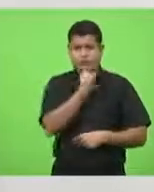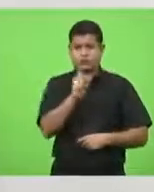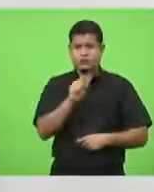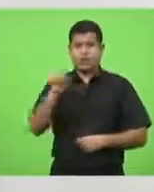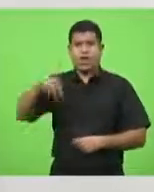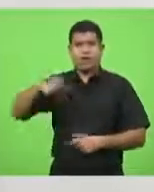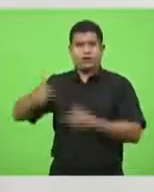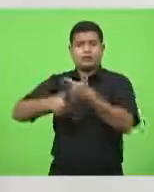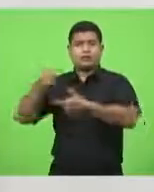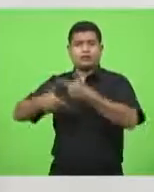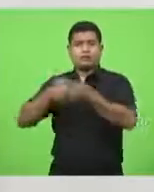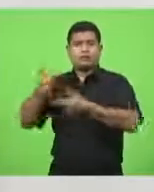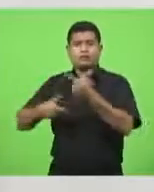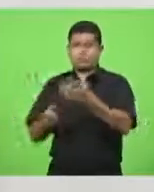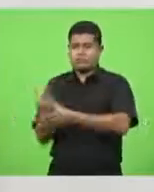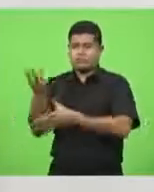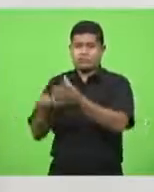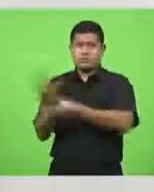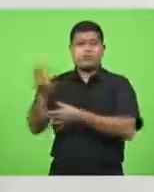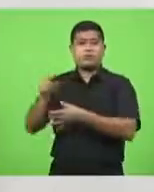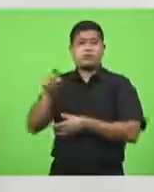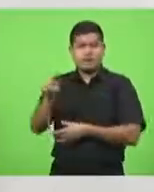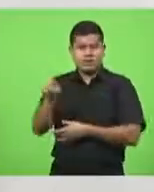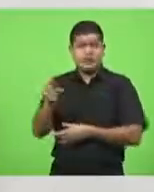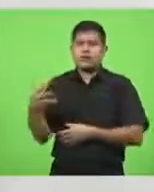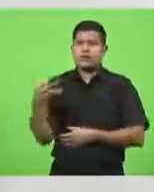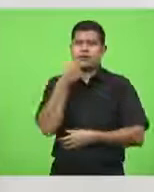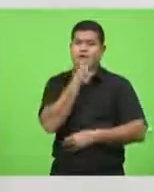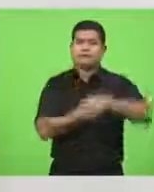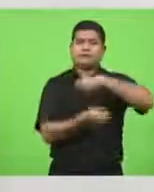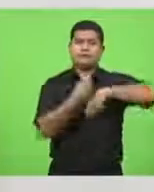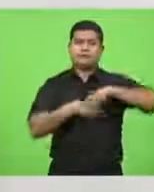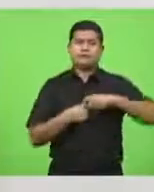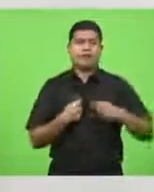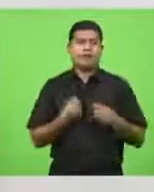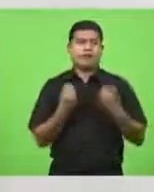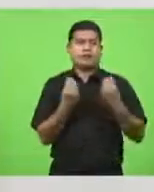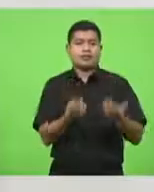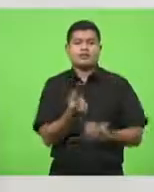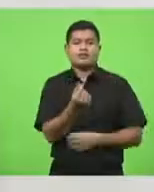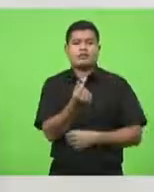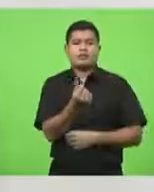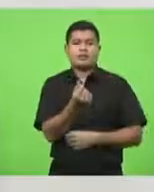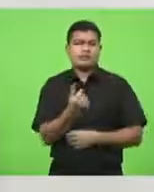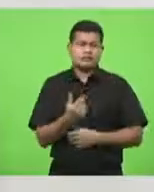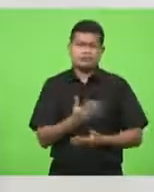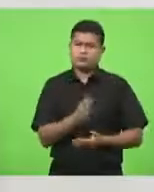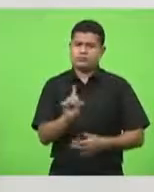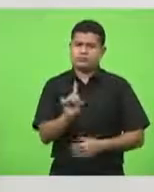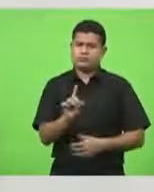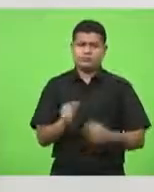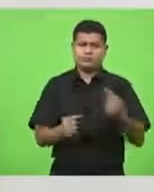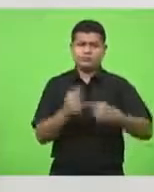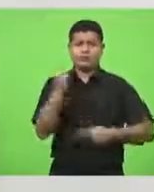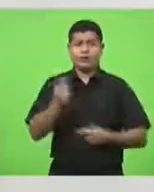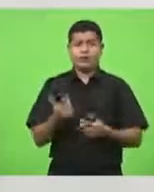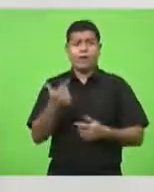economia, não é dar esmola. Isso salva, no máximo, para as pessoas não morrer de fome. E a outra deputada do